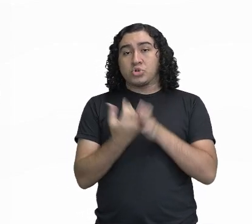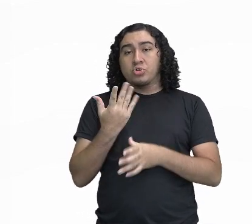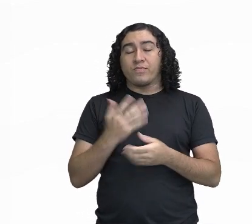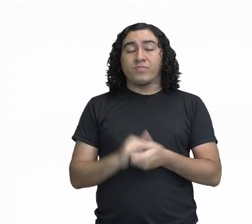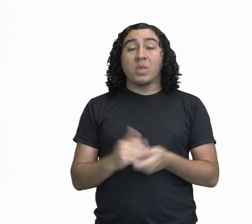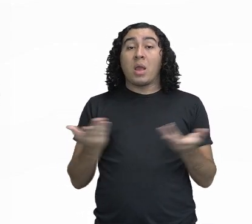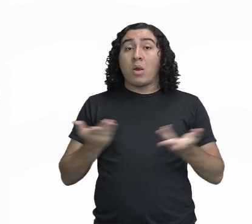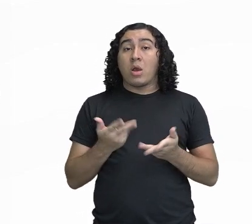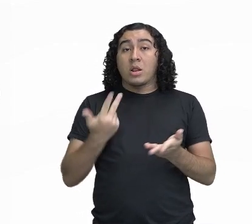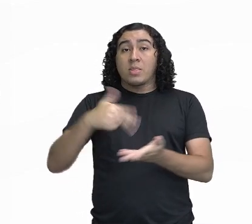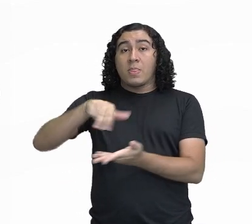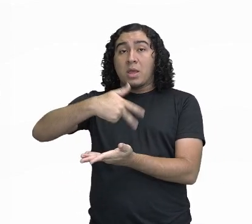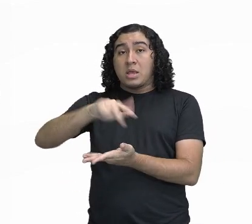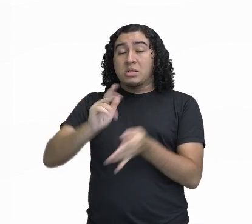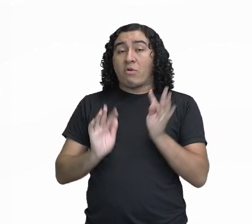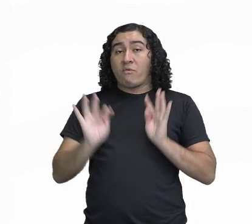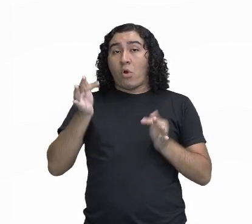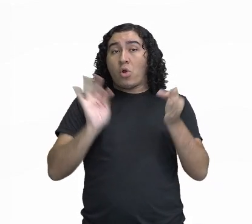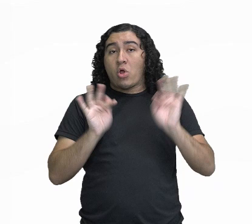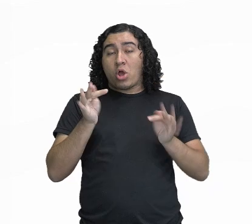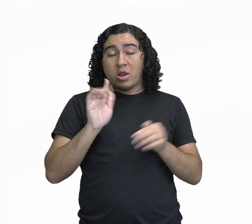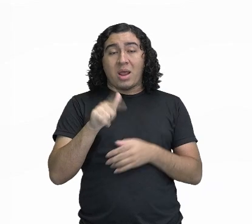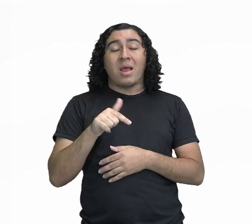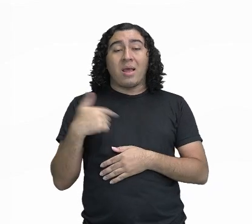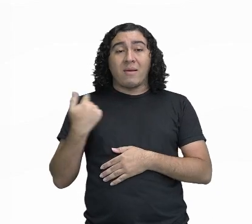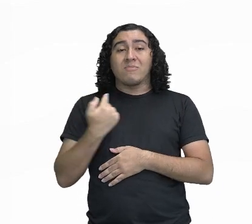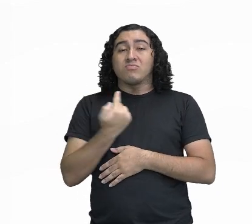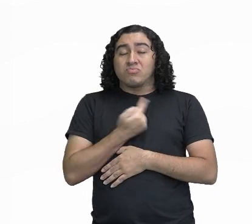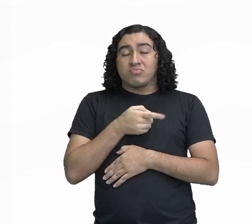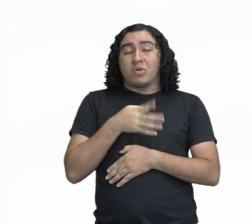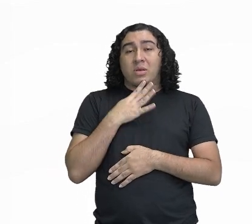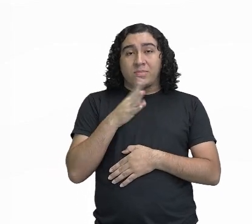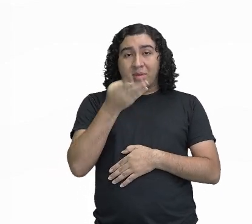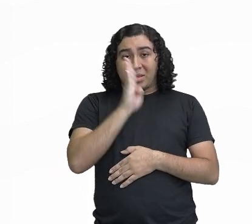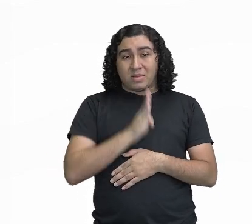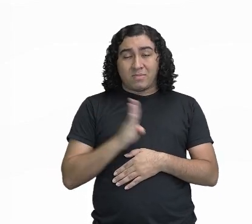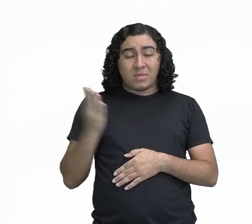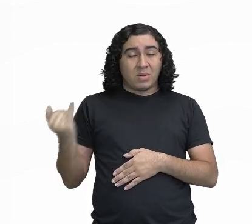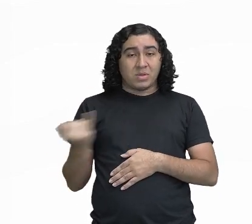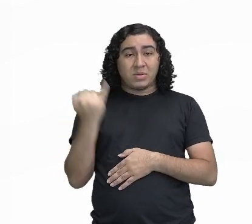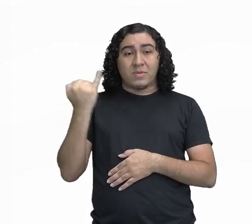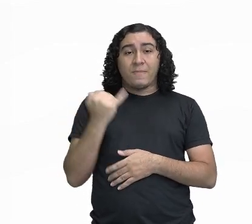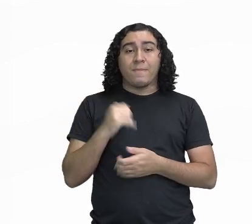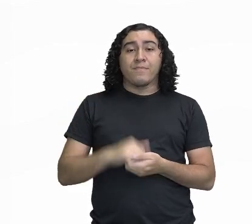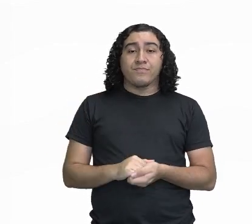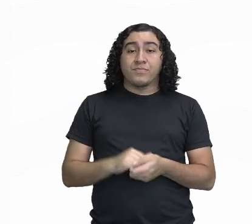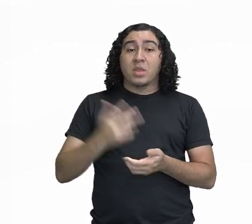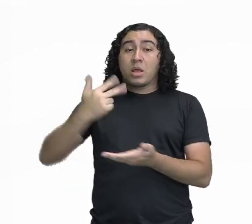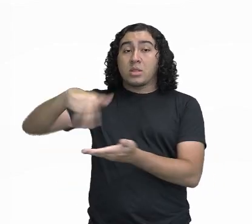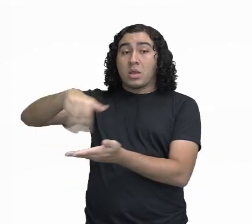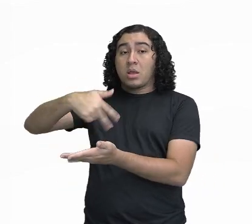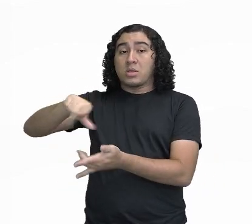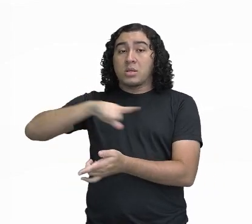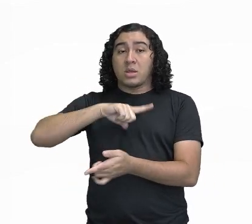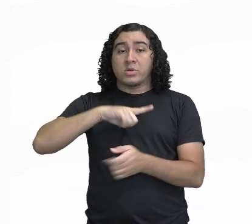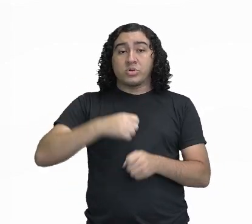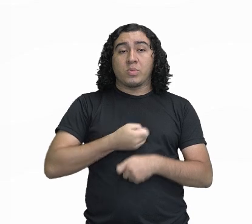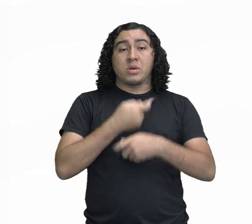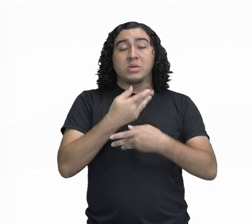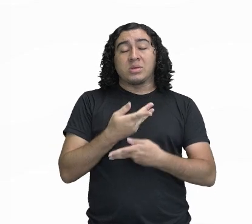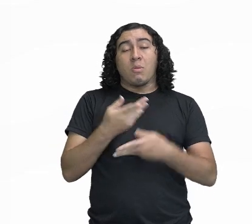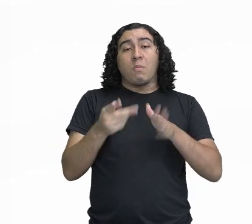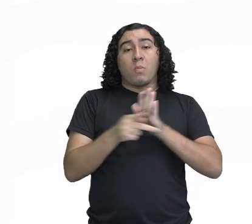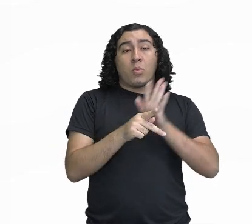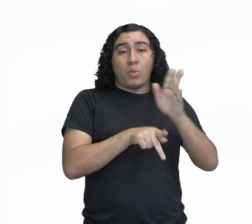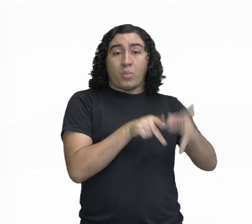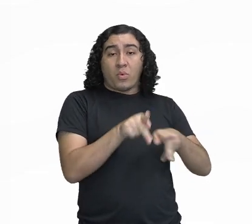danças folclóricas, que é uma riqueza muito grande que nós temos no nosso Brasil. Então, são danças típicas que carregam manifestações